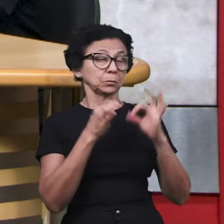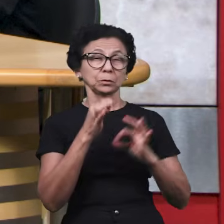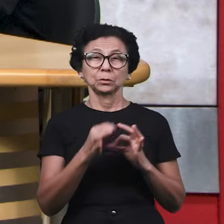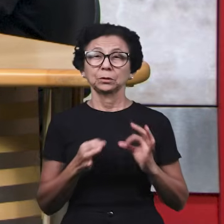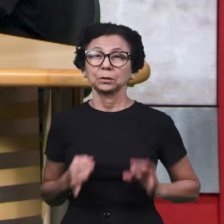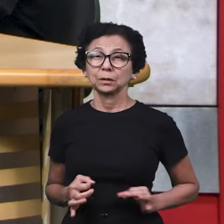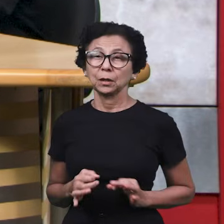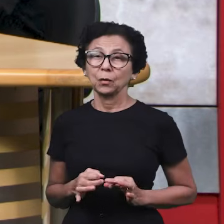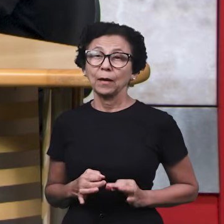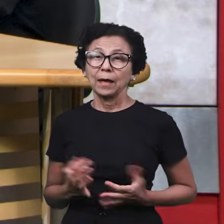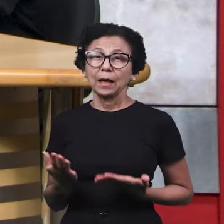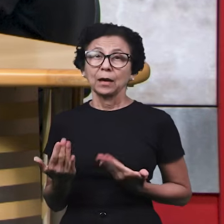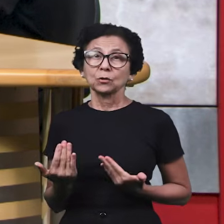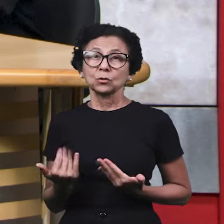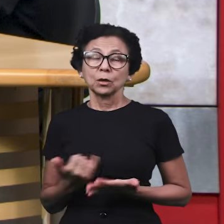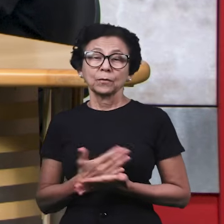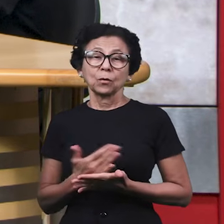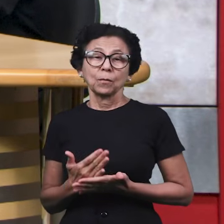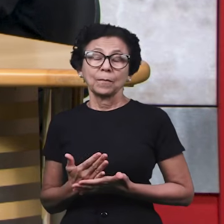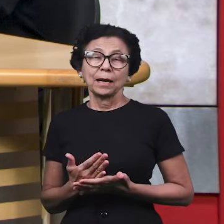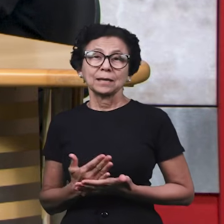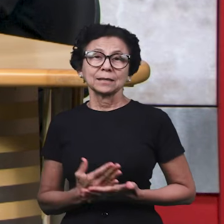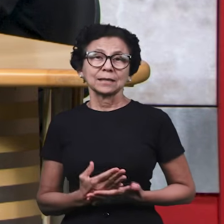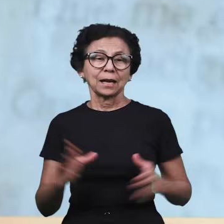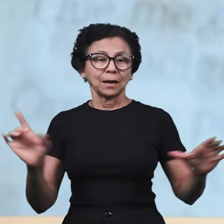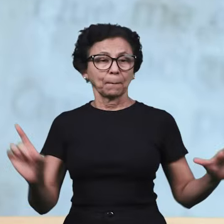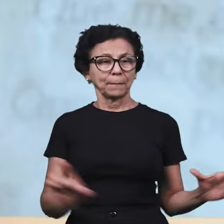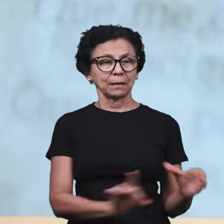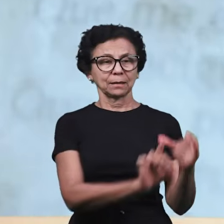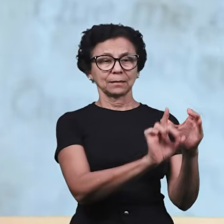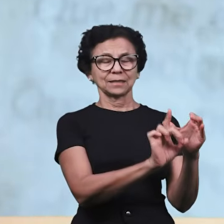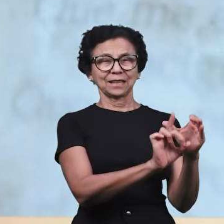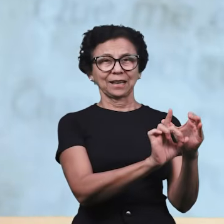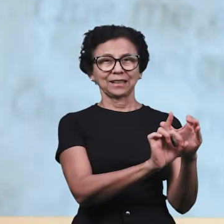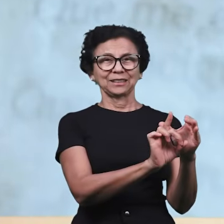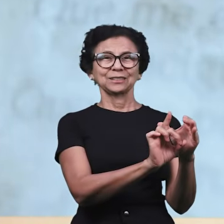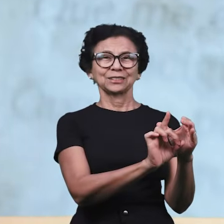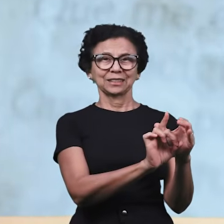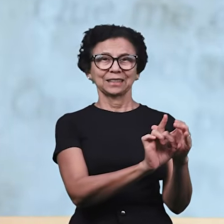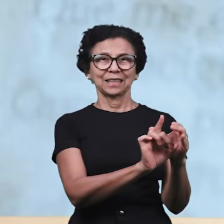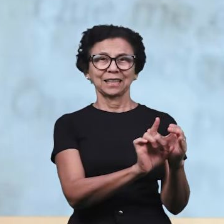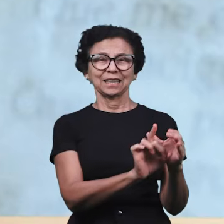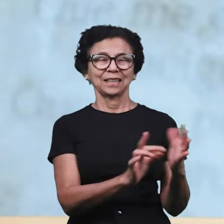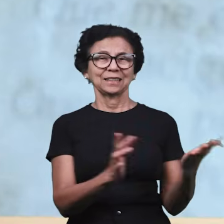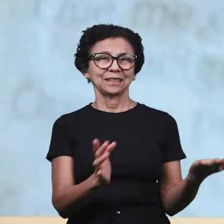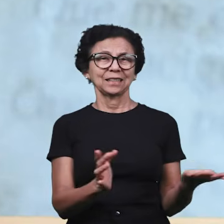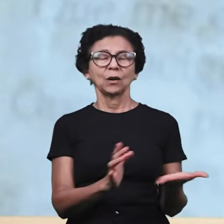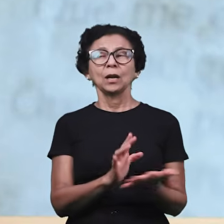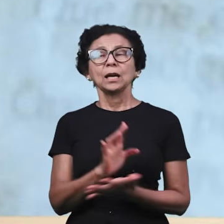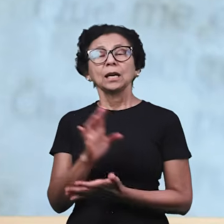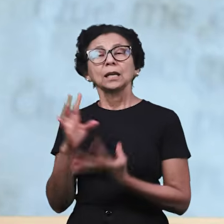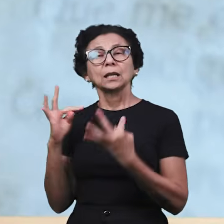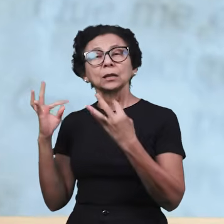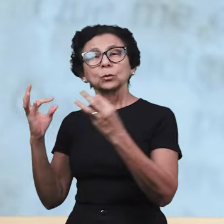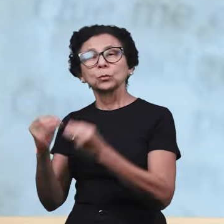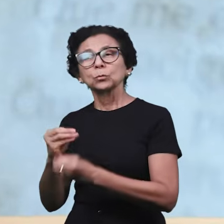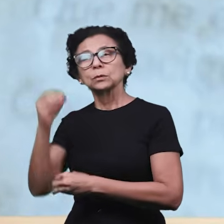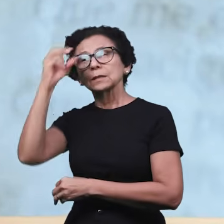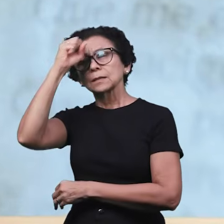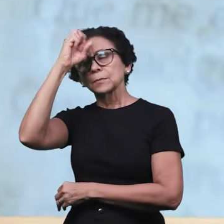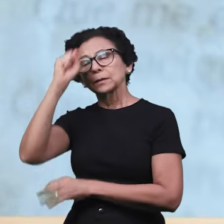daquele grupo, você começa a abrir mão dos seus valores, Exatamente. que você recebeu de pais, que você recebeu de avós, que você recebeu